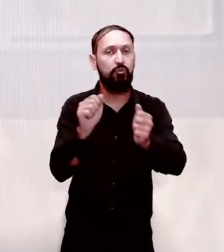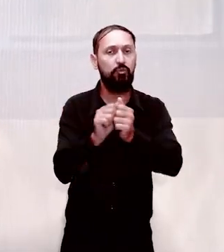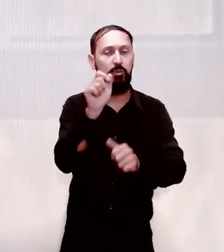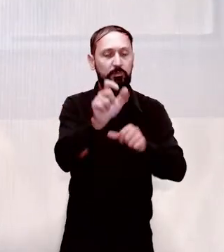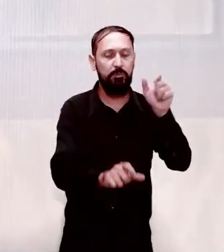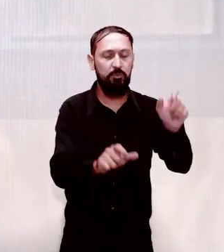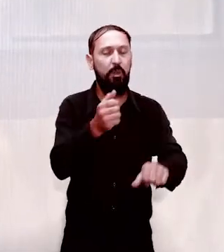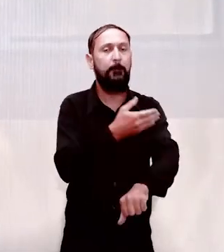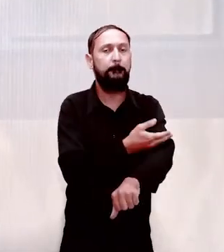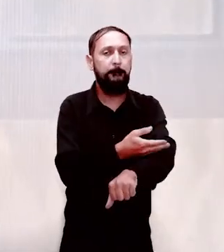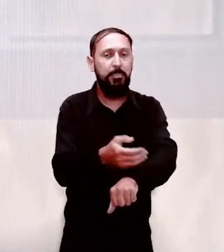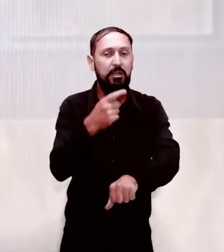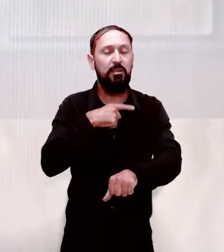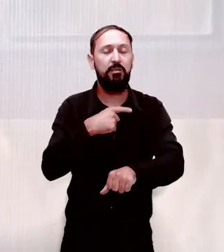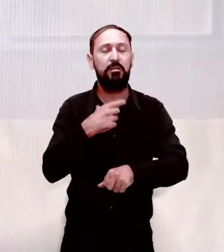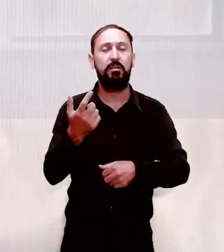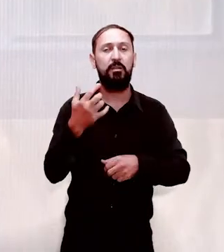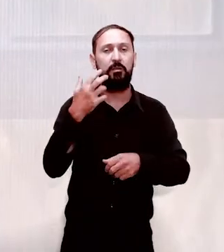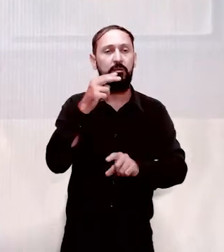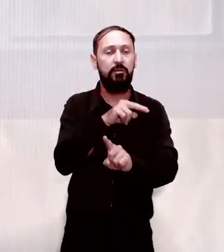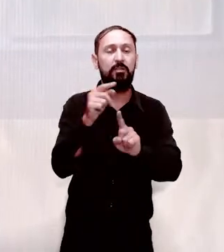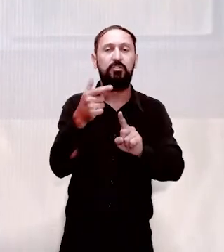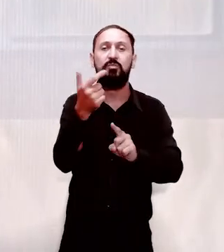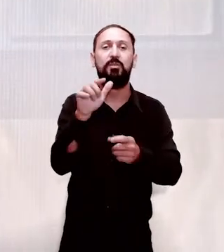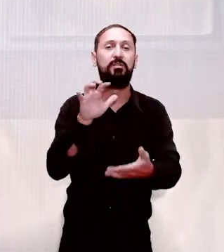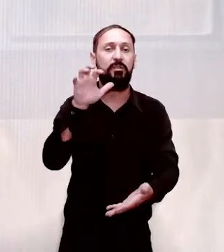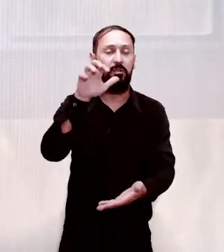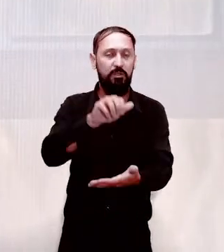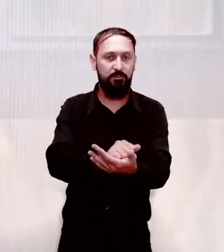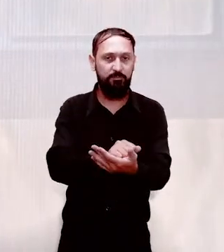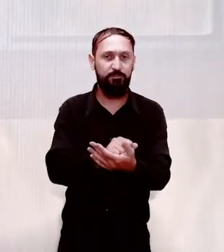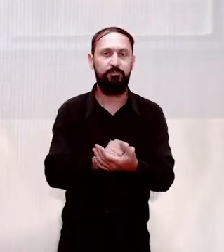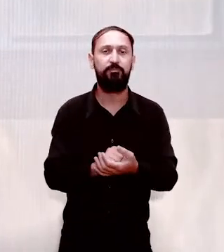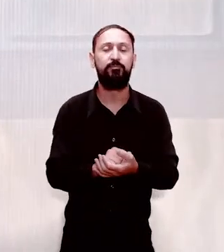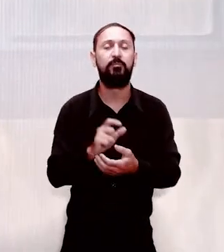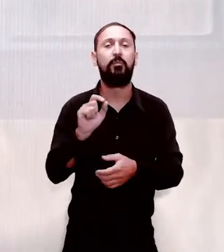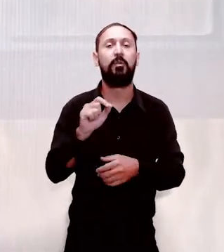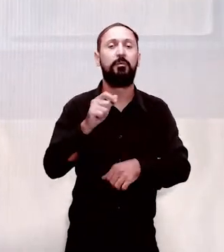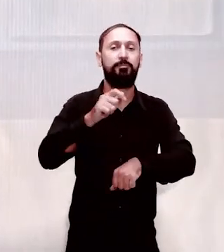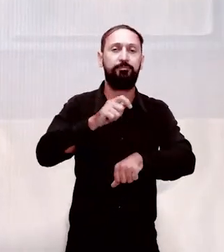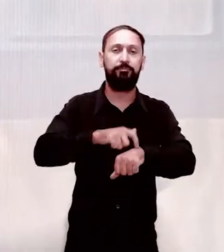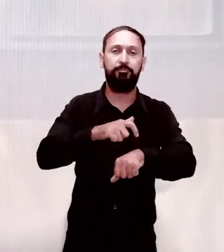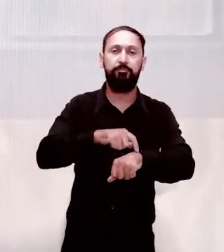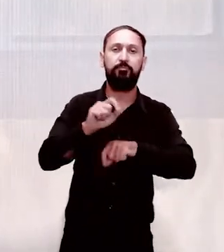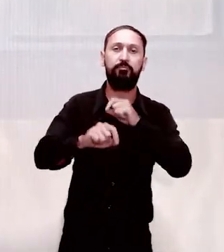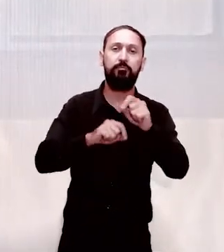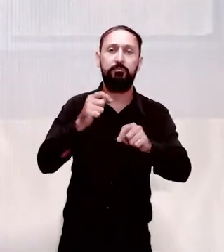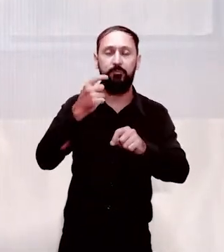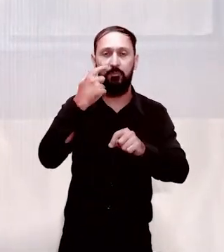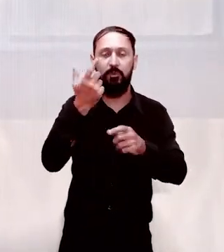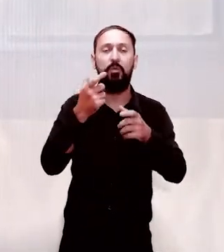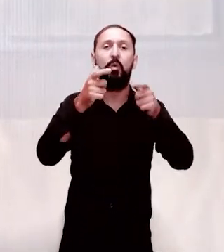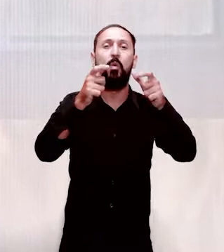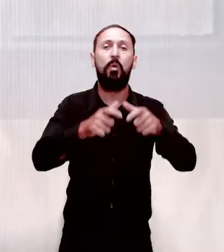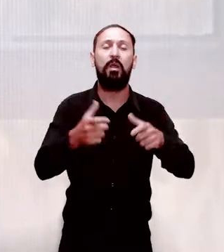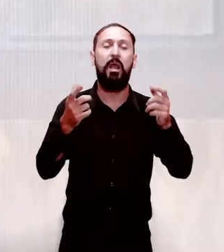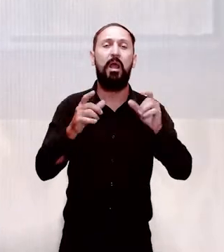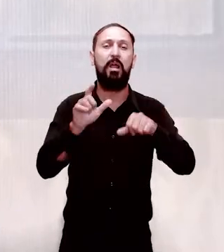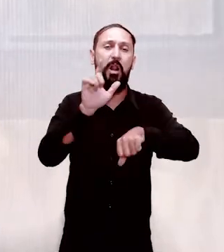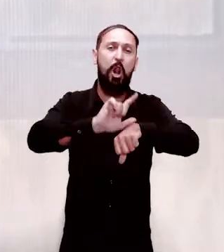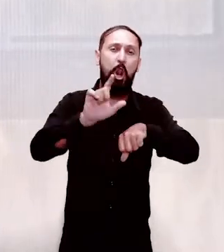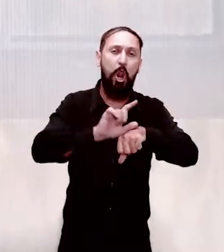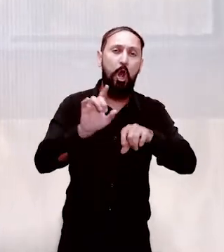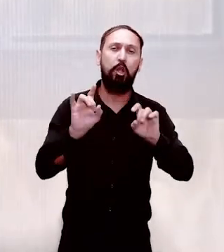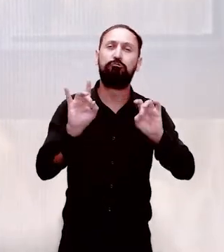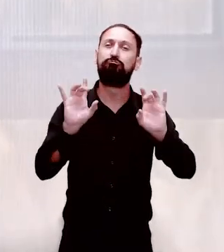ser com as pessoas brancas e elas tendo esse olhar descolonial que a gente fala. Quando ela estiver num outback da